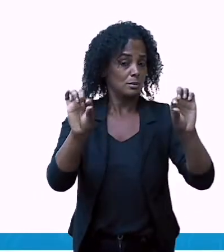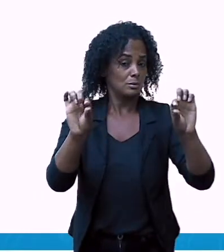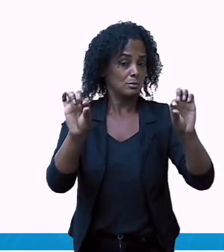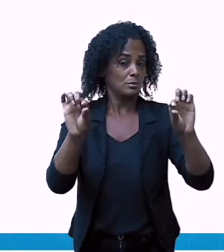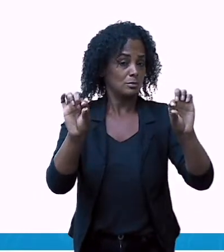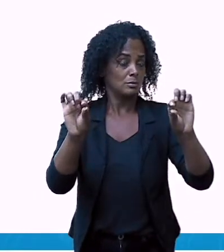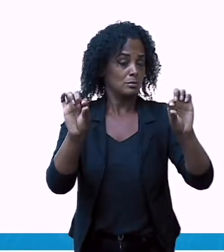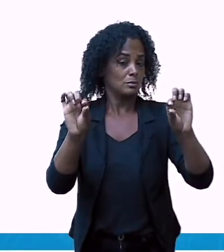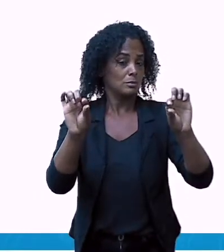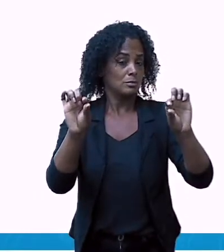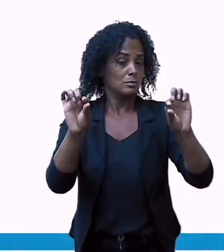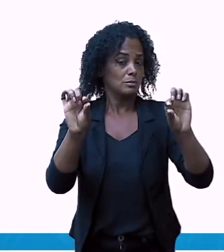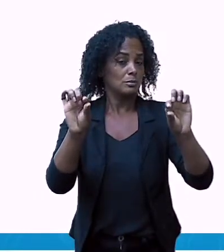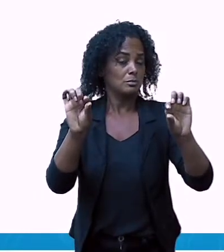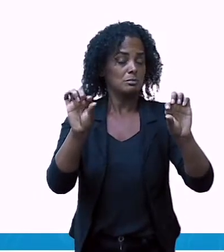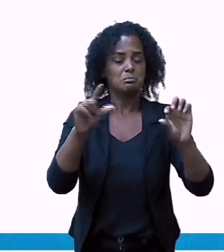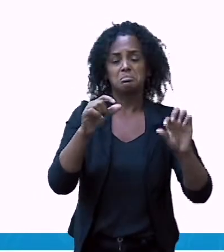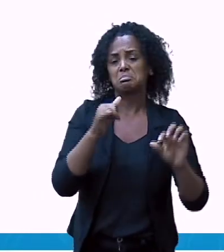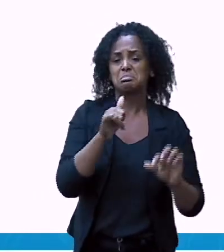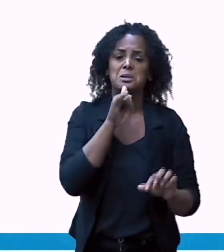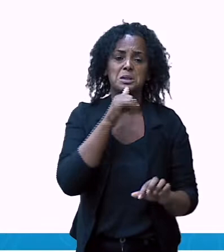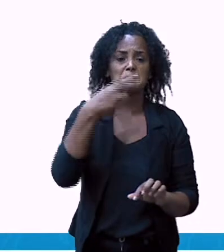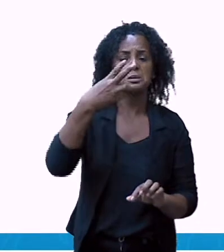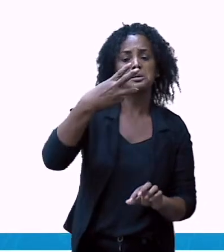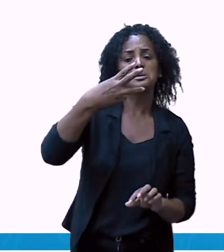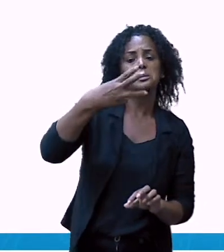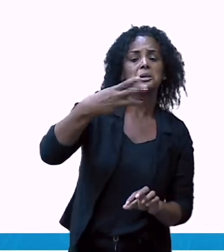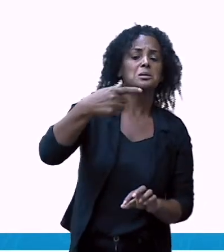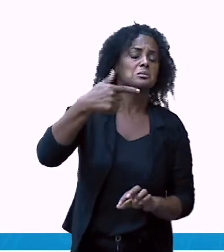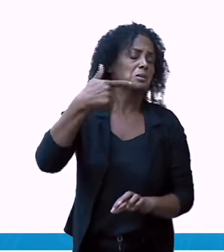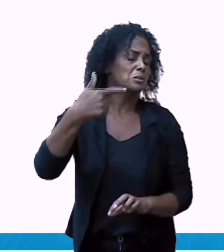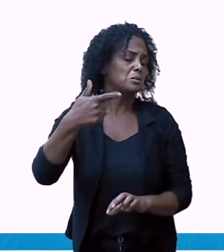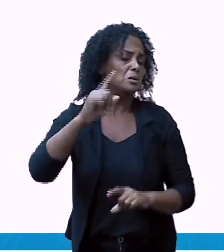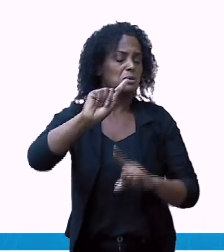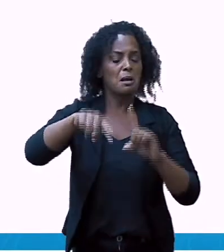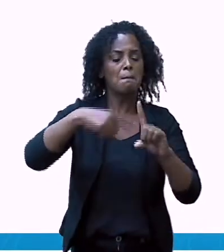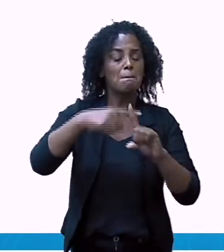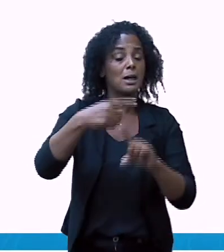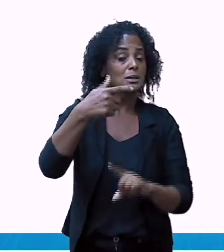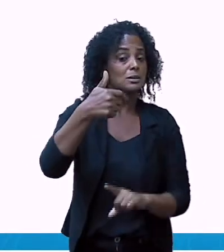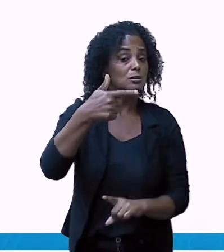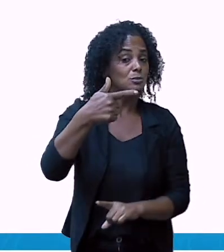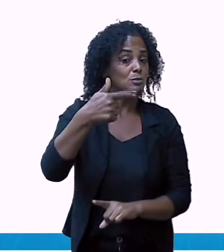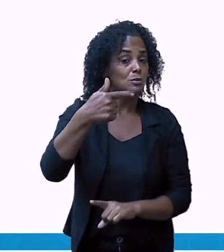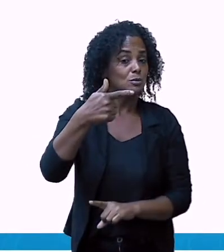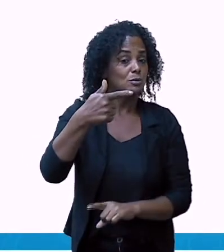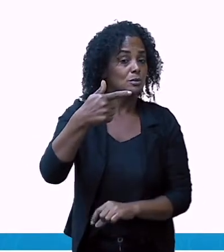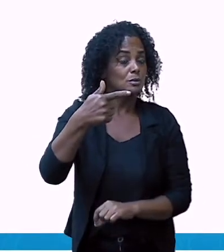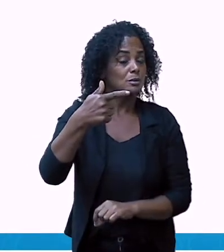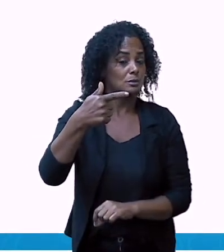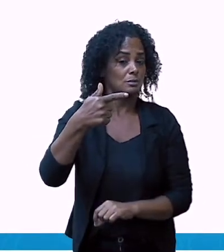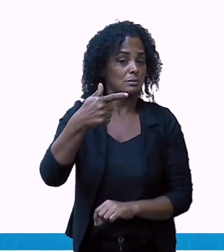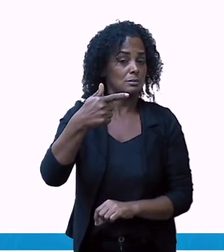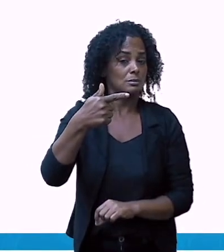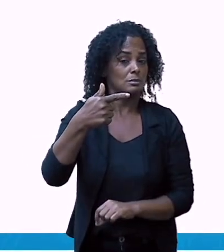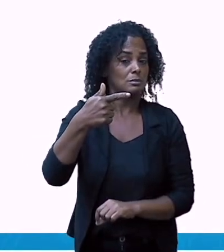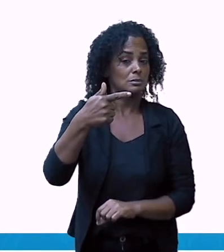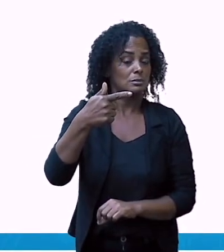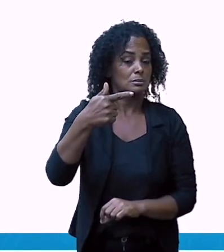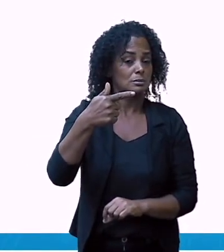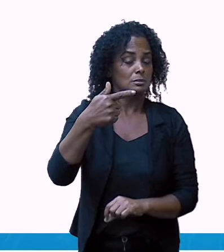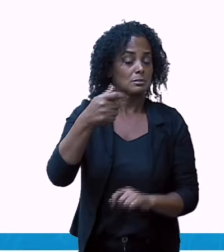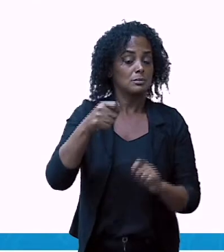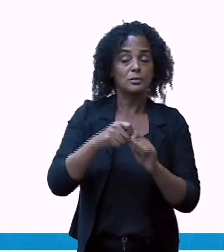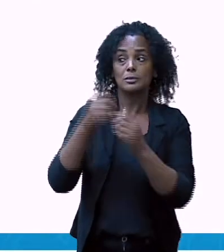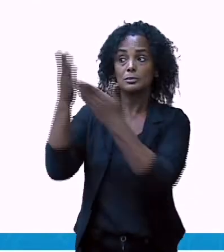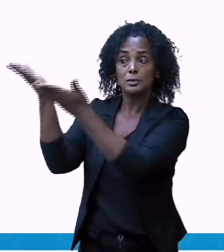Eu tenho aqui 32 mais 12, É assim que a gente tem o hábito de